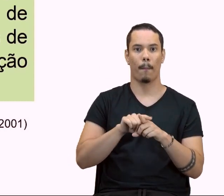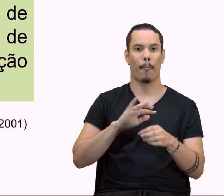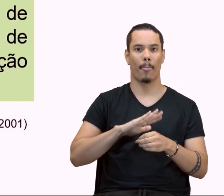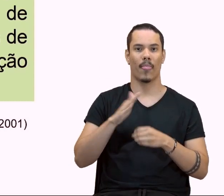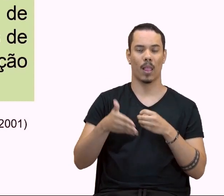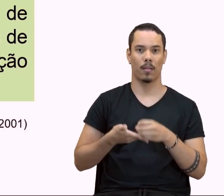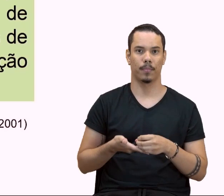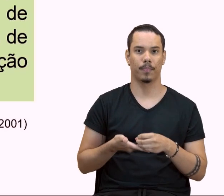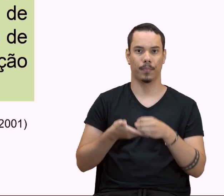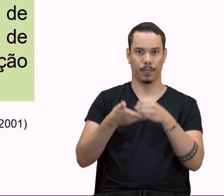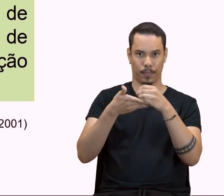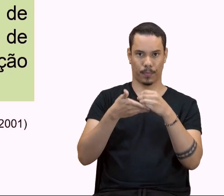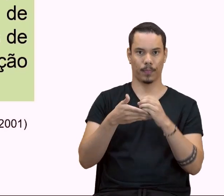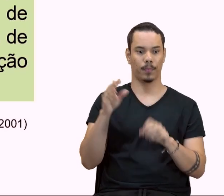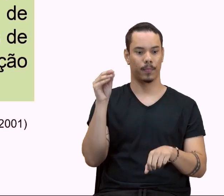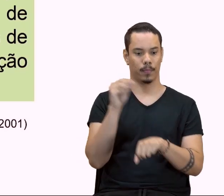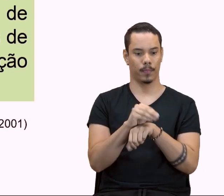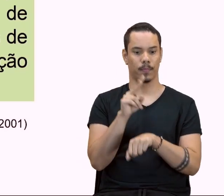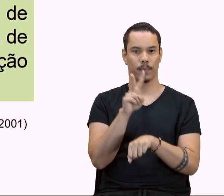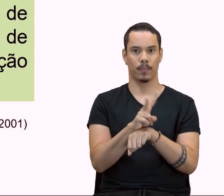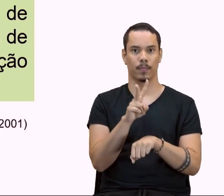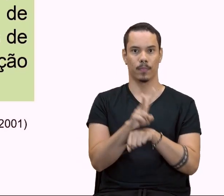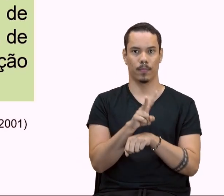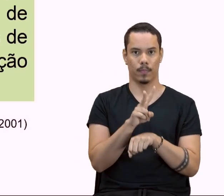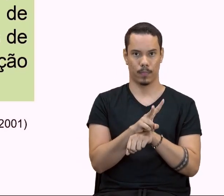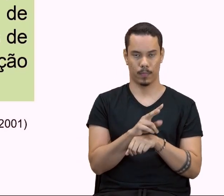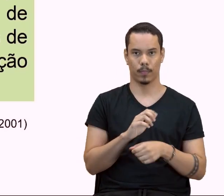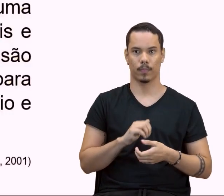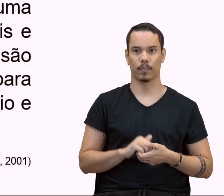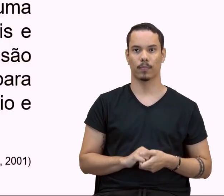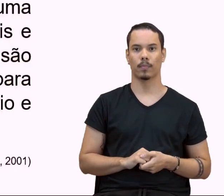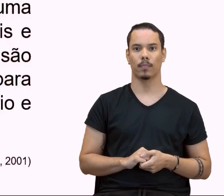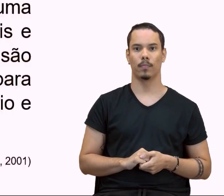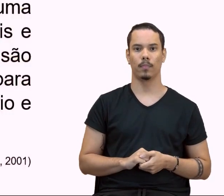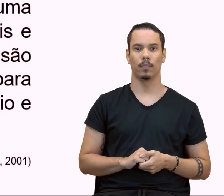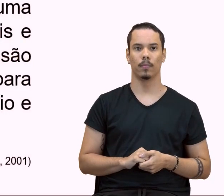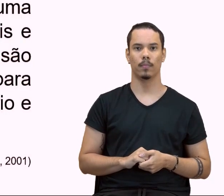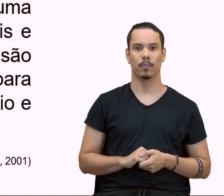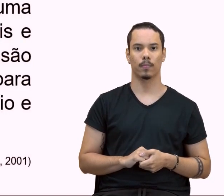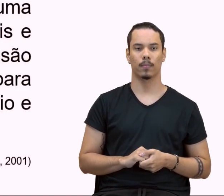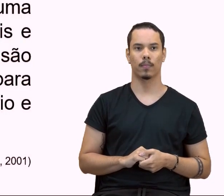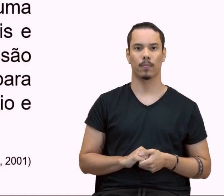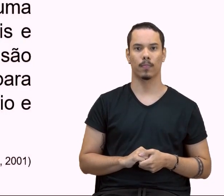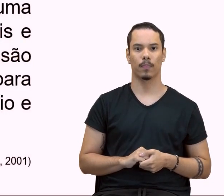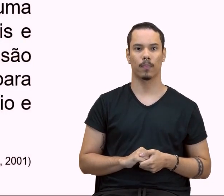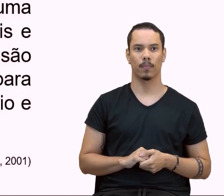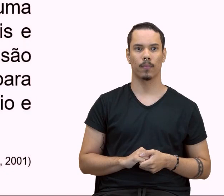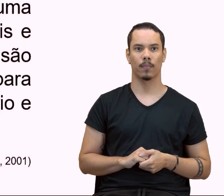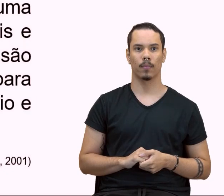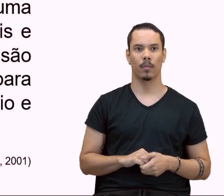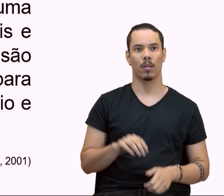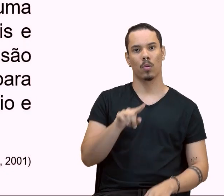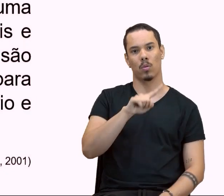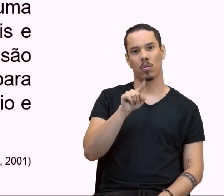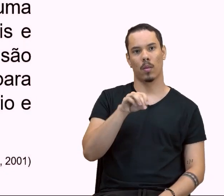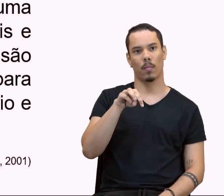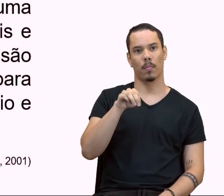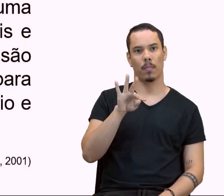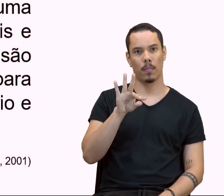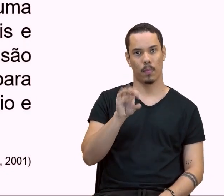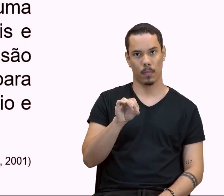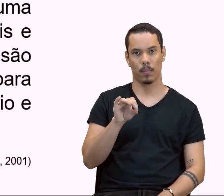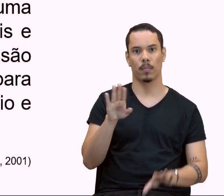sustentabilidade e preservação ambiental. Próximo. O zoneamento socioeconômico e